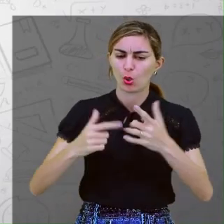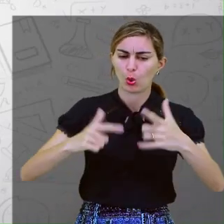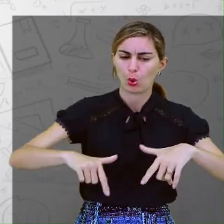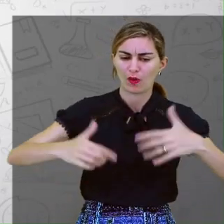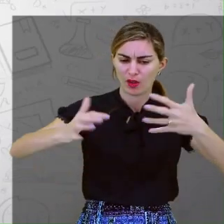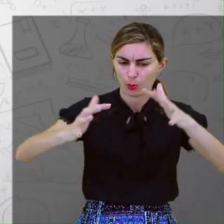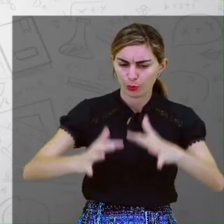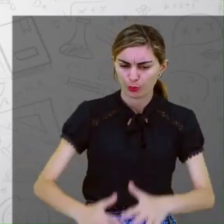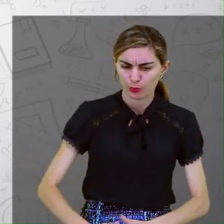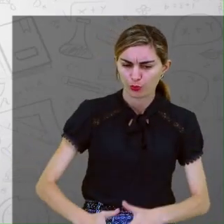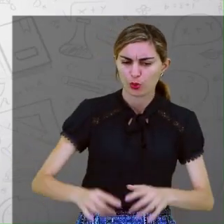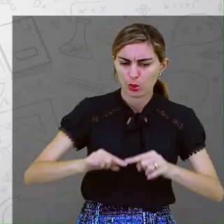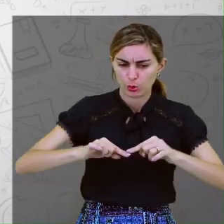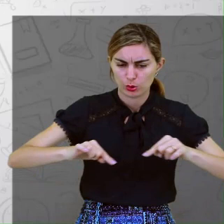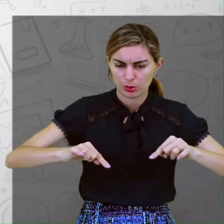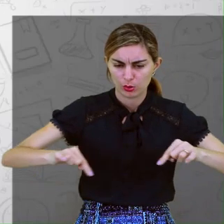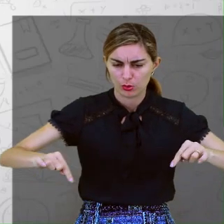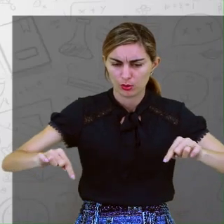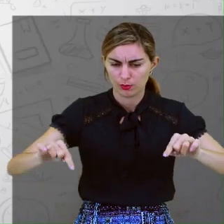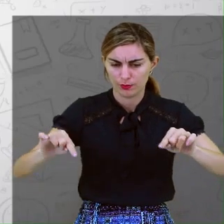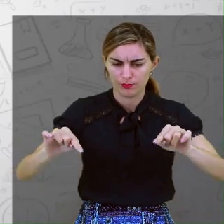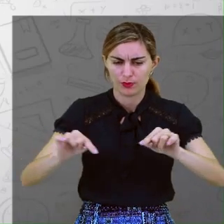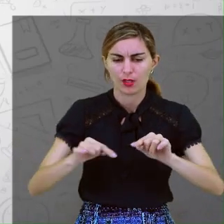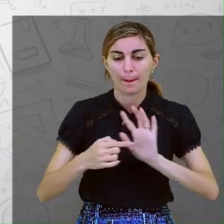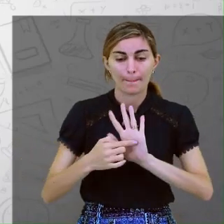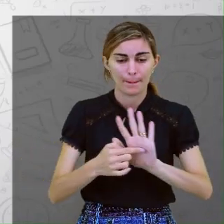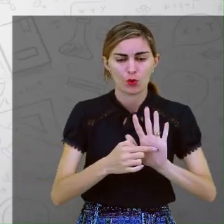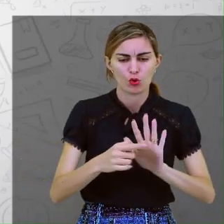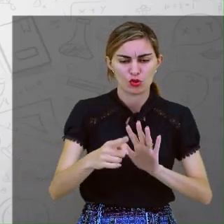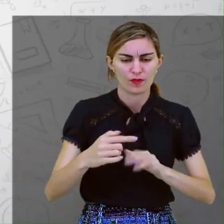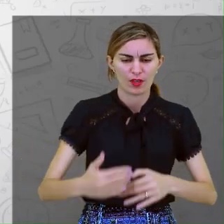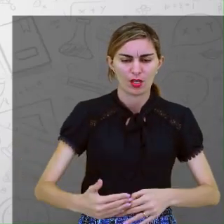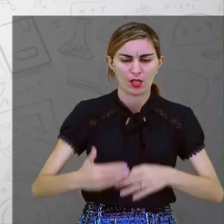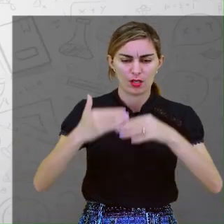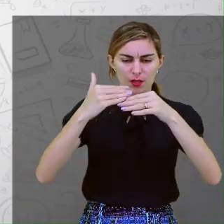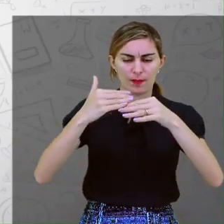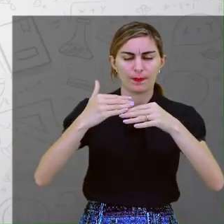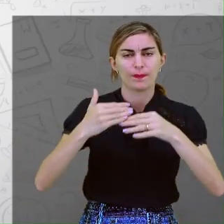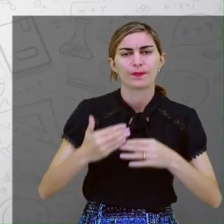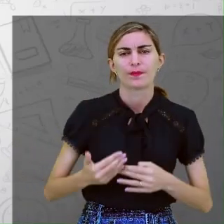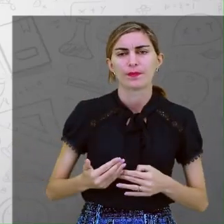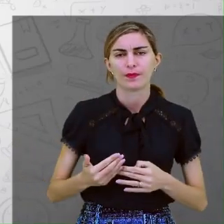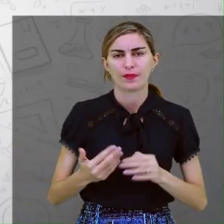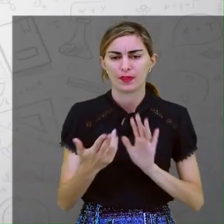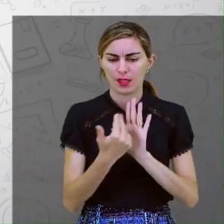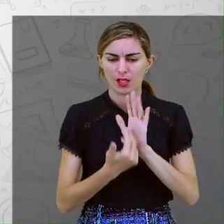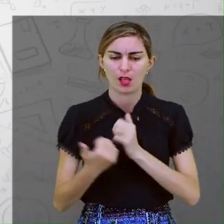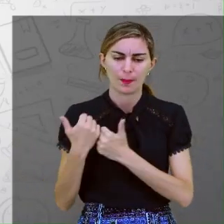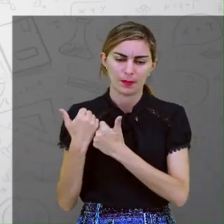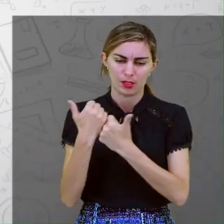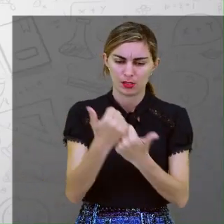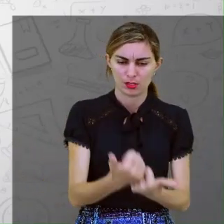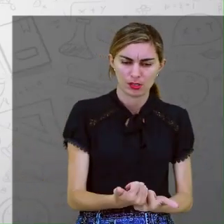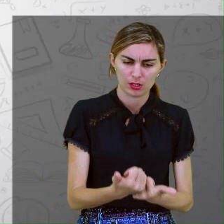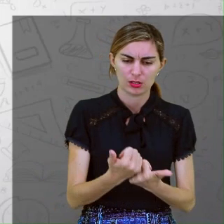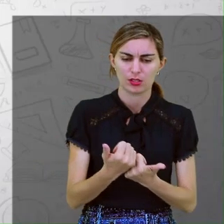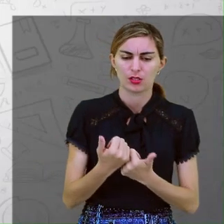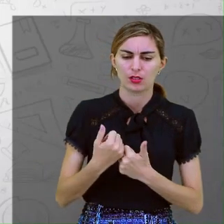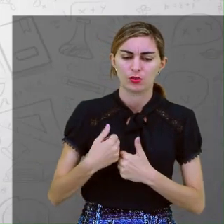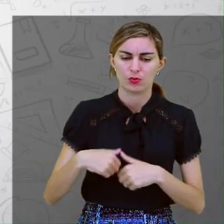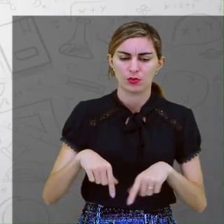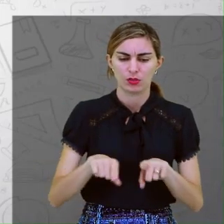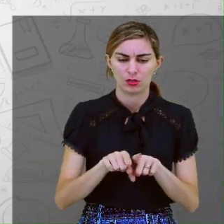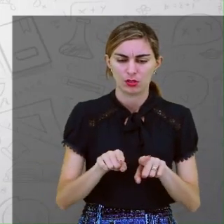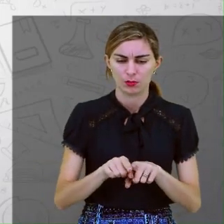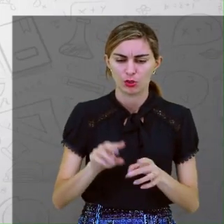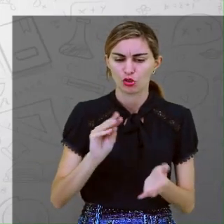demolido, o tracejado ele vai indicar ali aqueles elementos que eles estão acima do plano de representação.